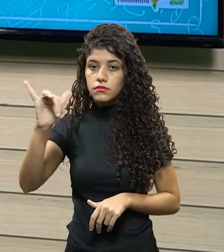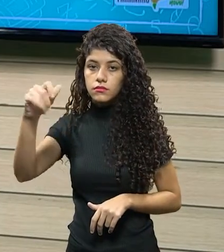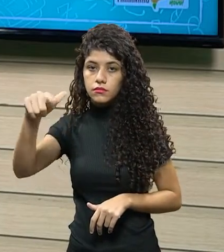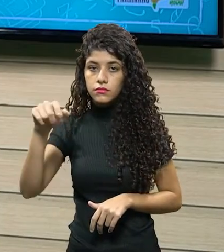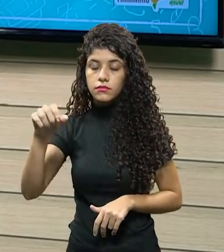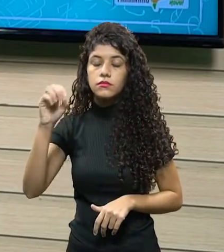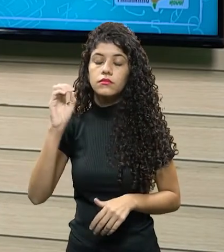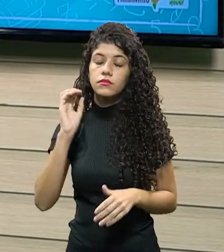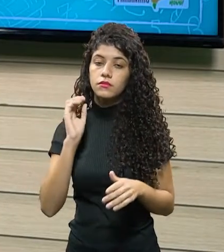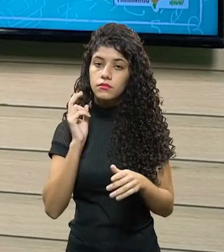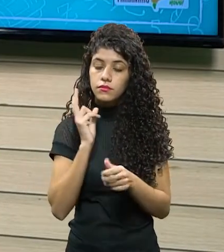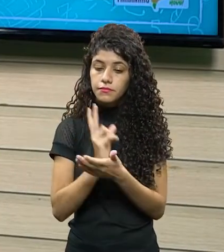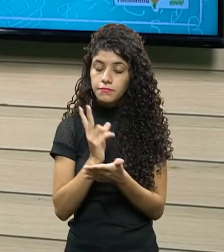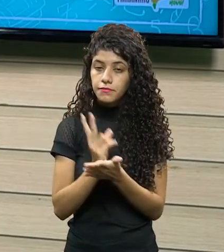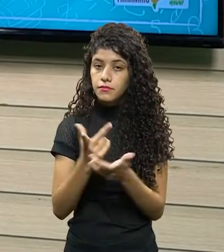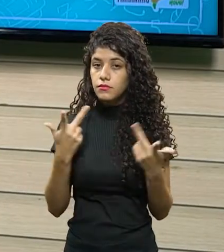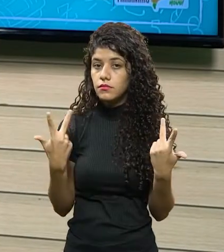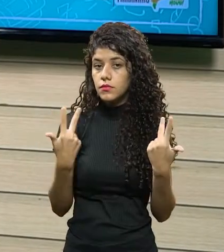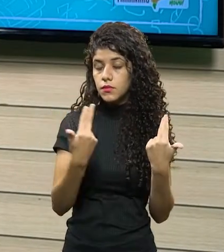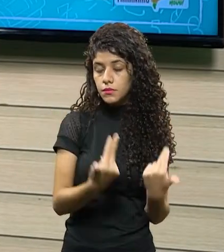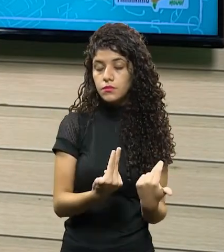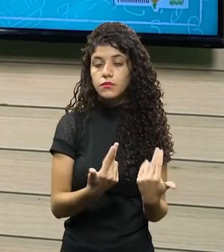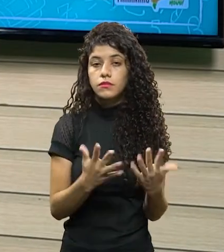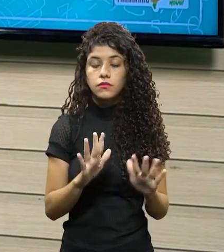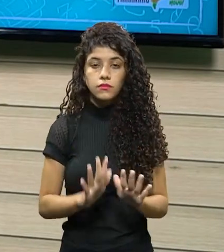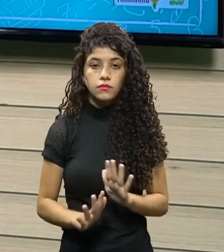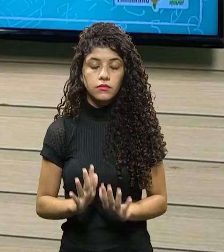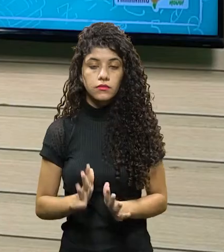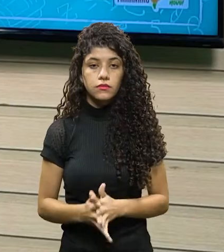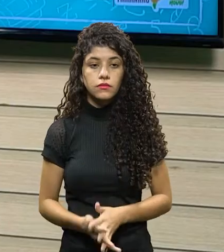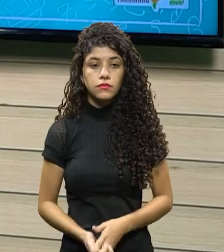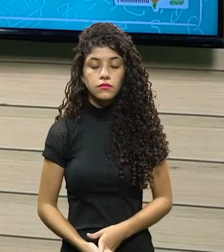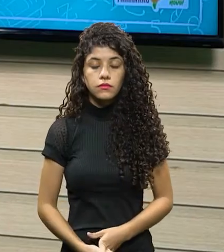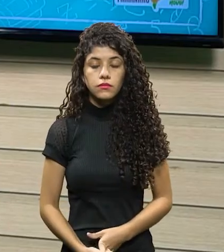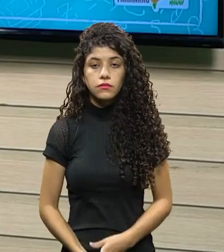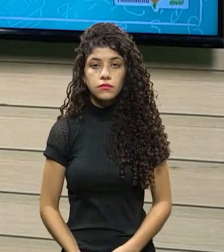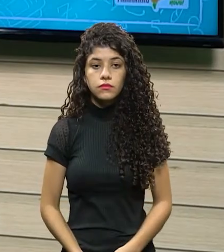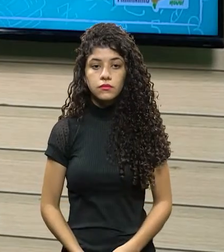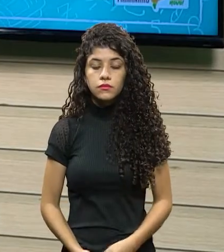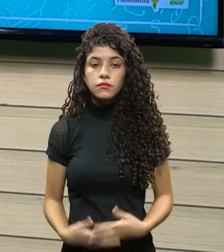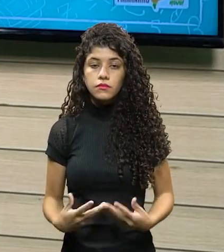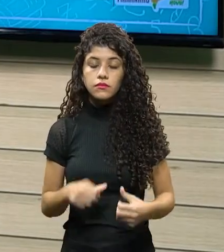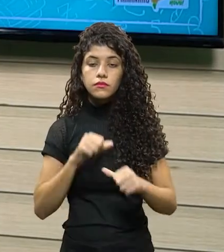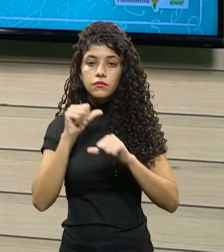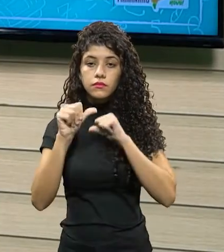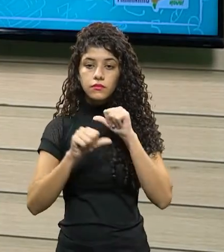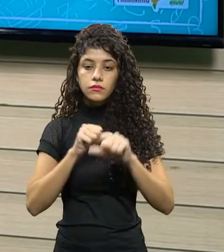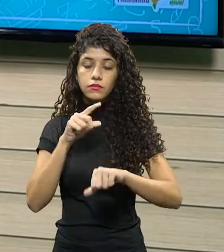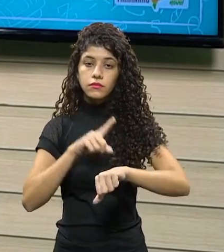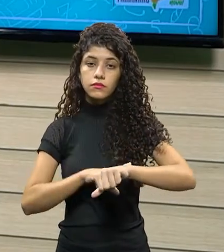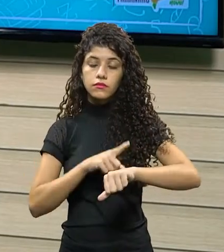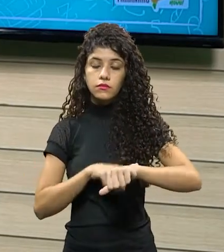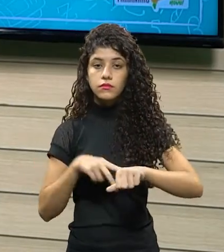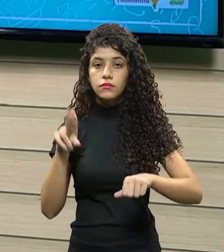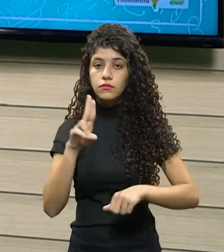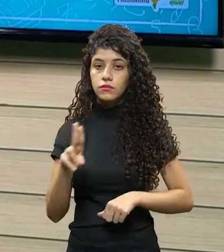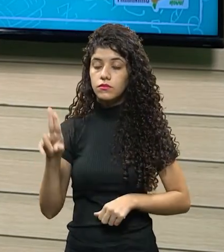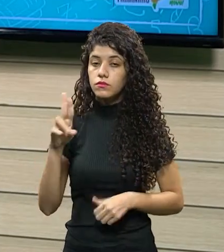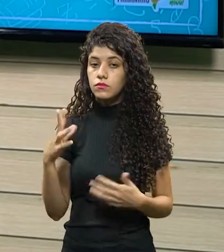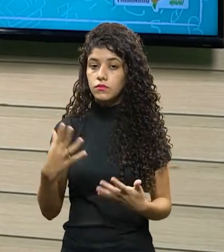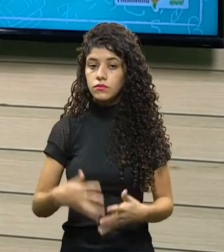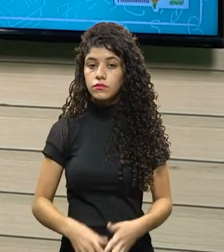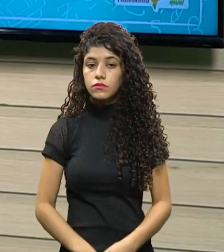com o volume, se ele aumenta ou diminui, vai ser sempre a mesma base, e os variáveis eles vão se modificar de acordo com o volume